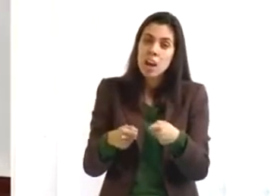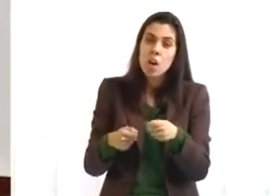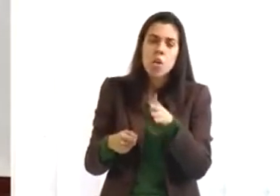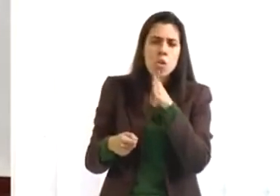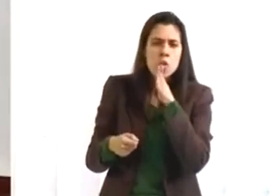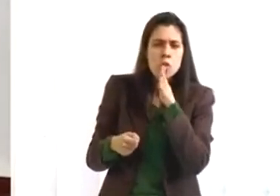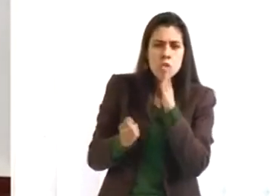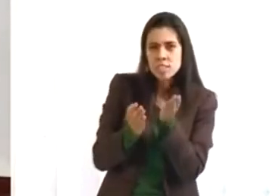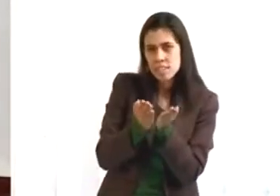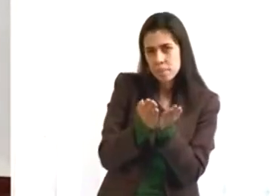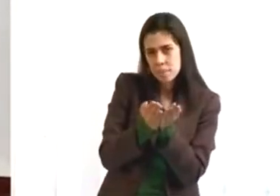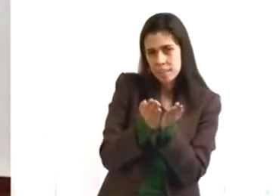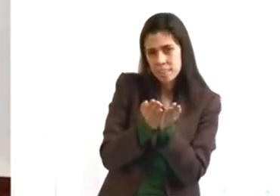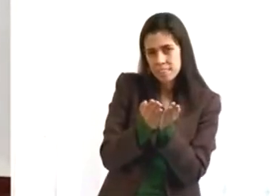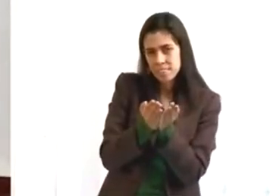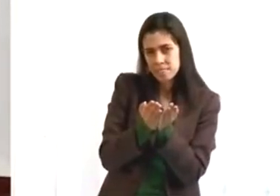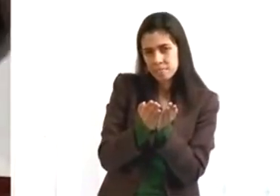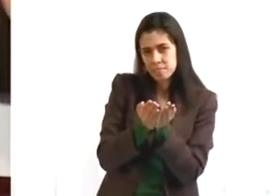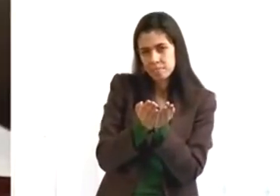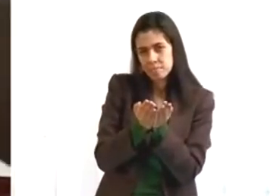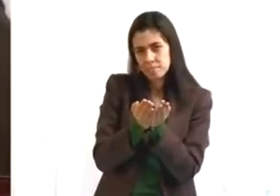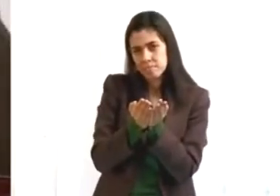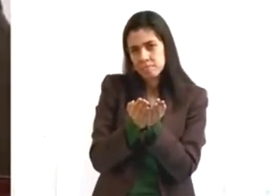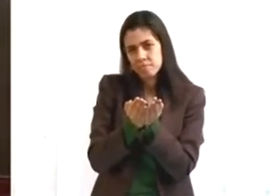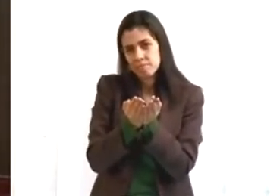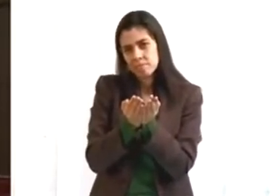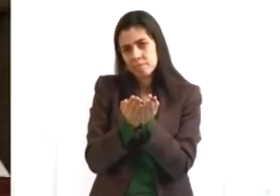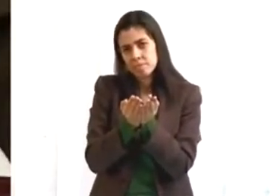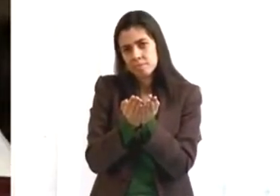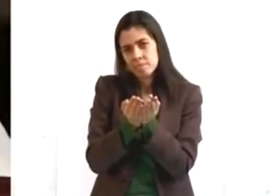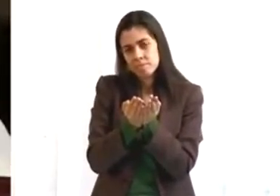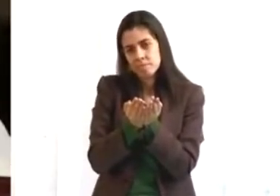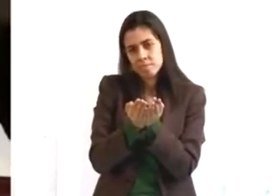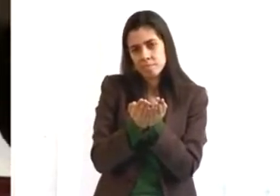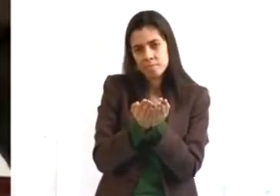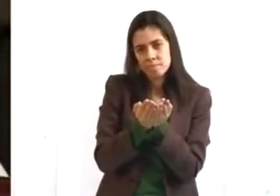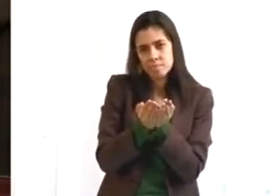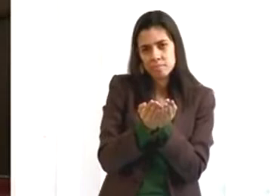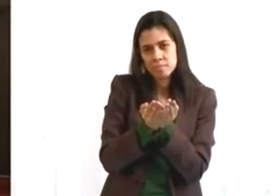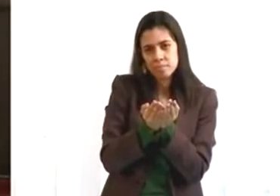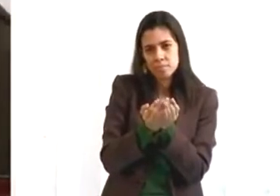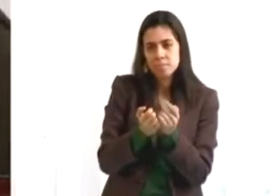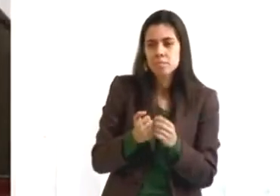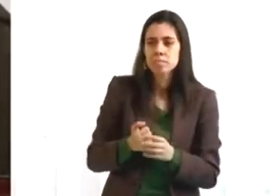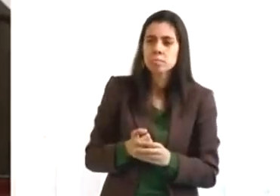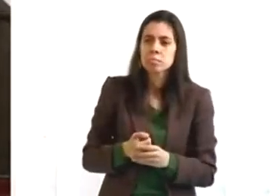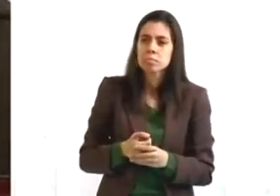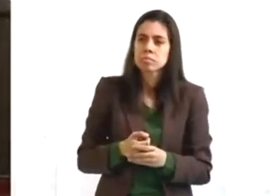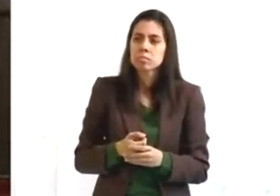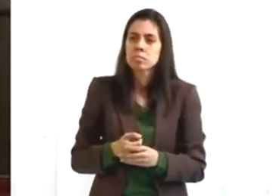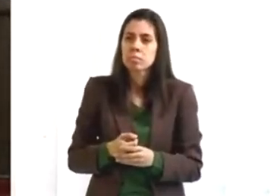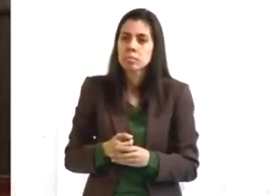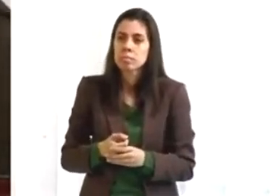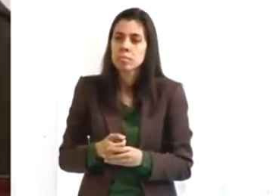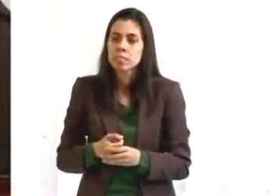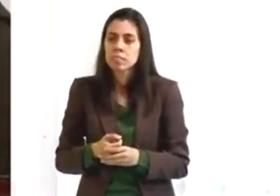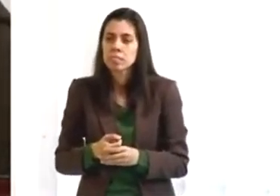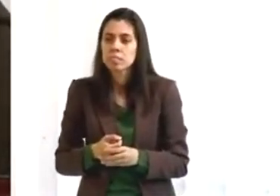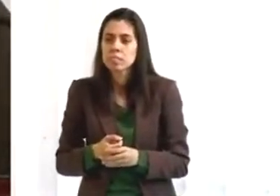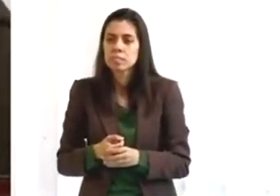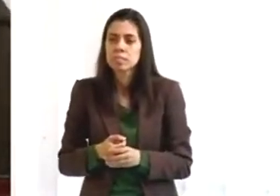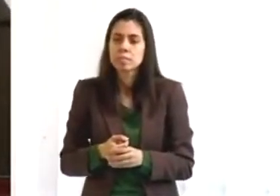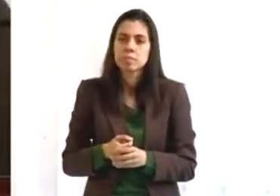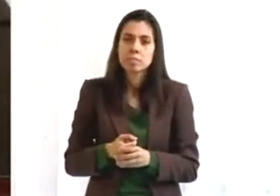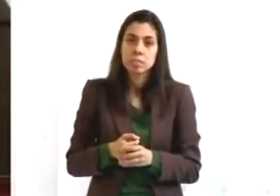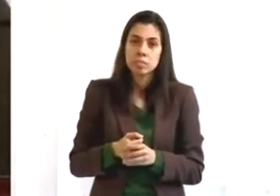pergunta um pouquinho mais difícil, você diz: é melhor você ir lá na minha igreja falar com o meu pastor, porque eu não estou preparado para